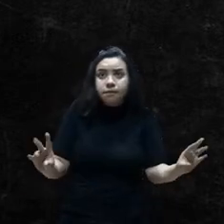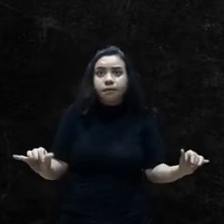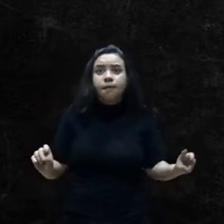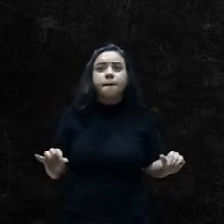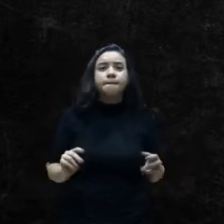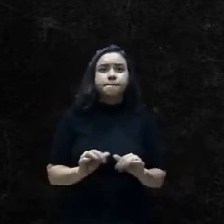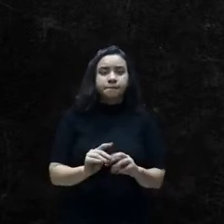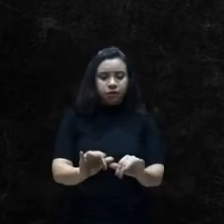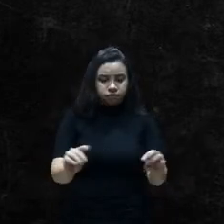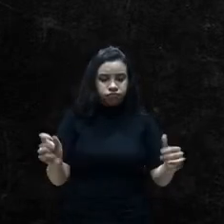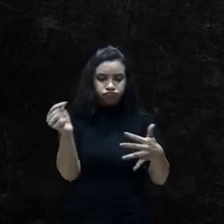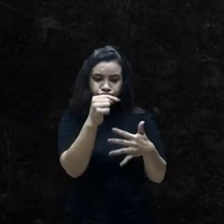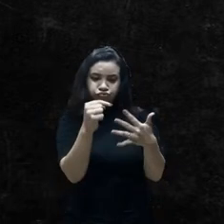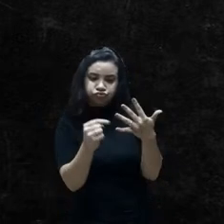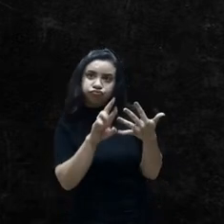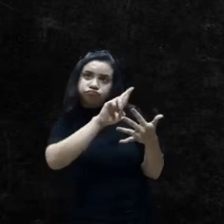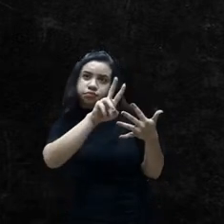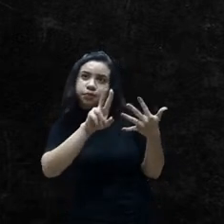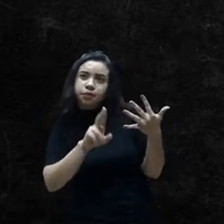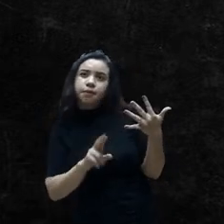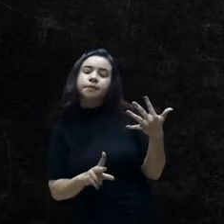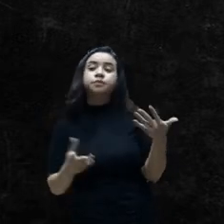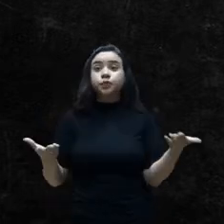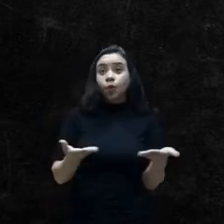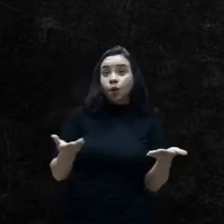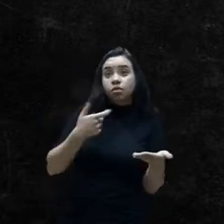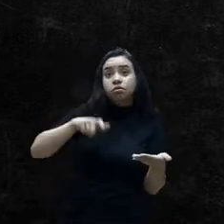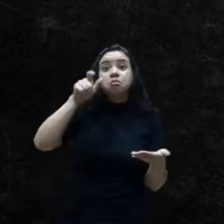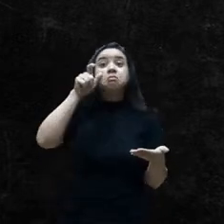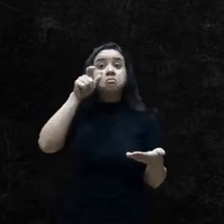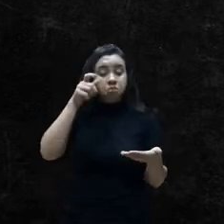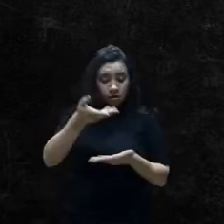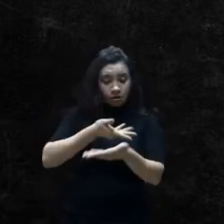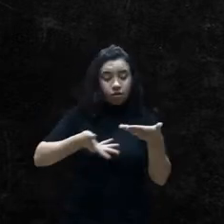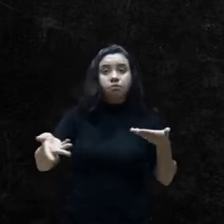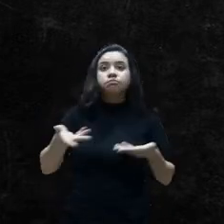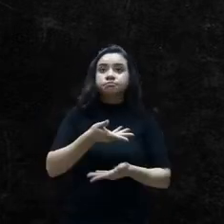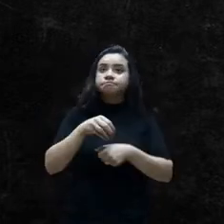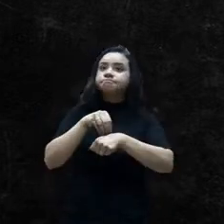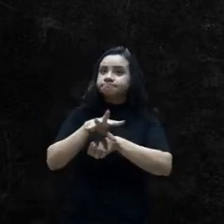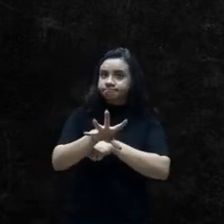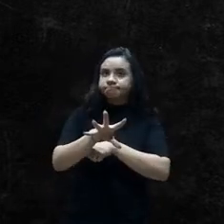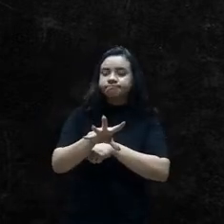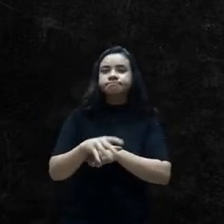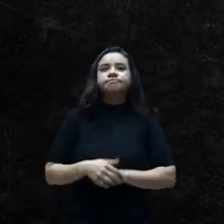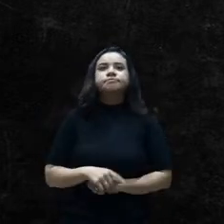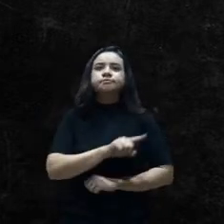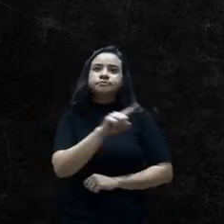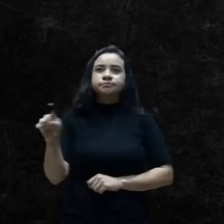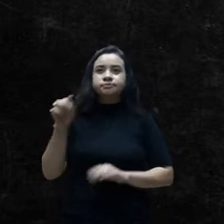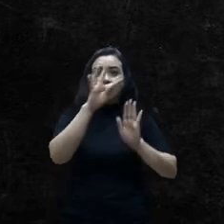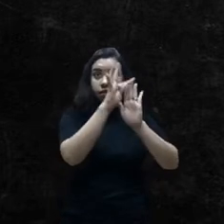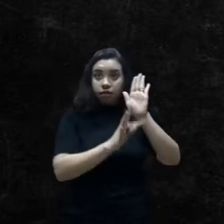muito interessante que nós vamos compartilhar nessa noite. Acompanhe comigo no telão, por favor,